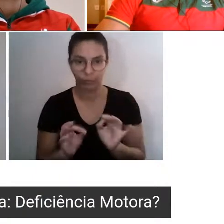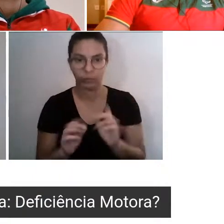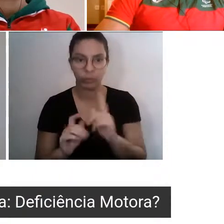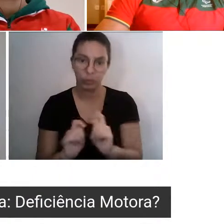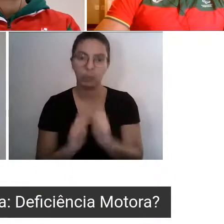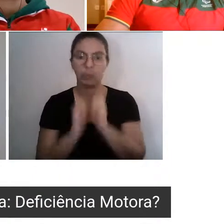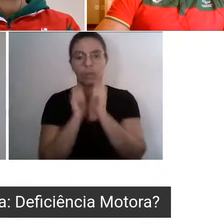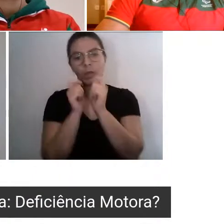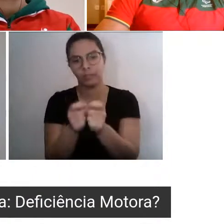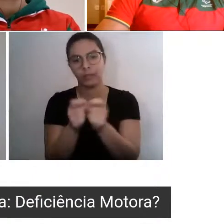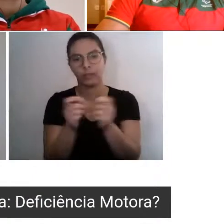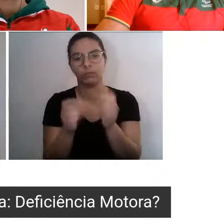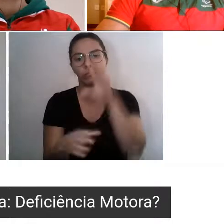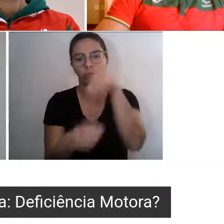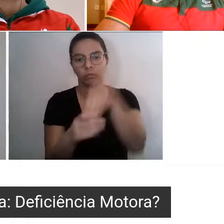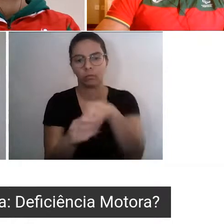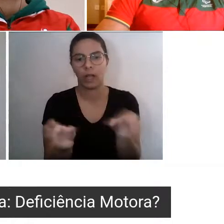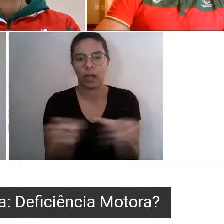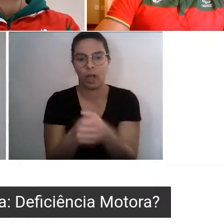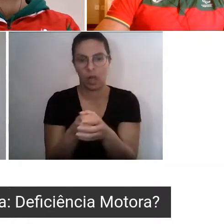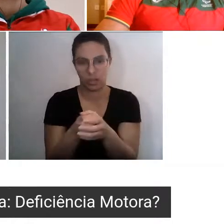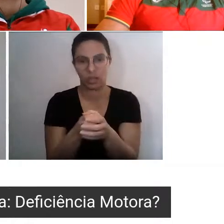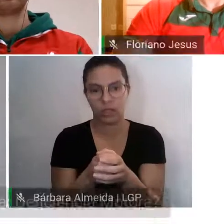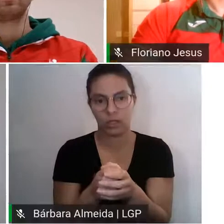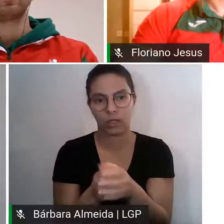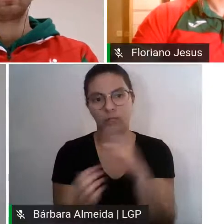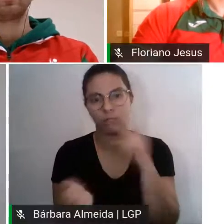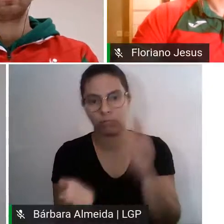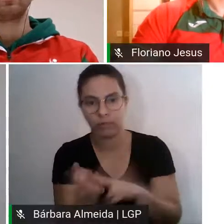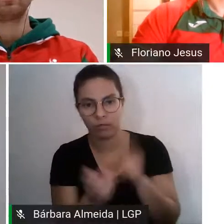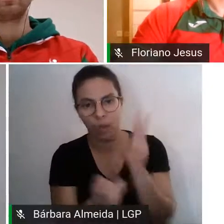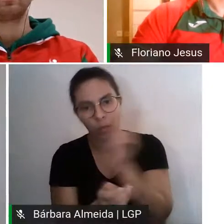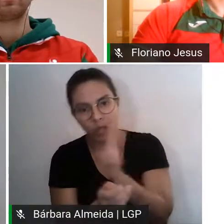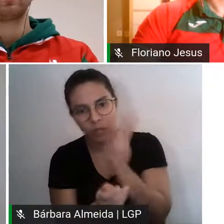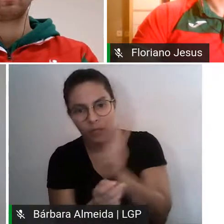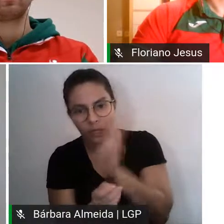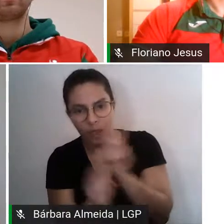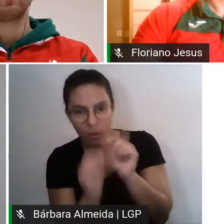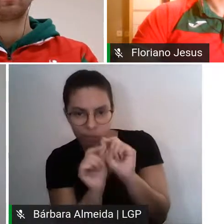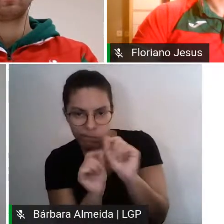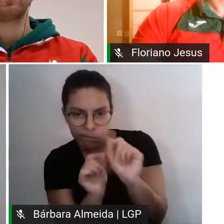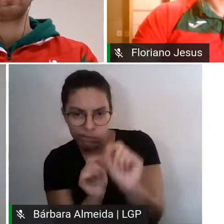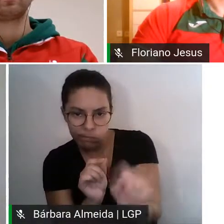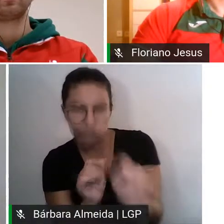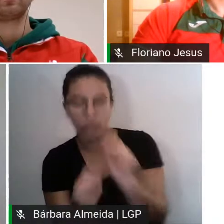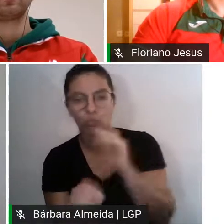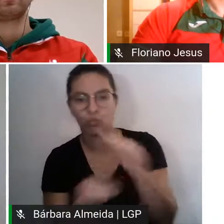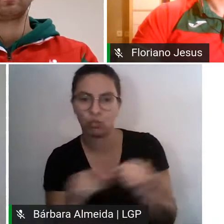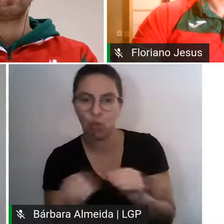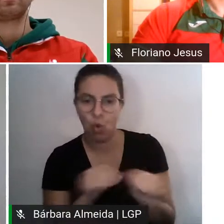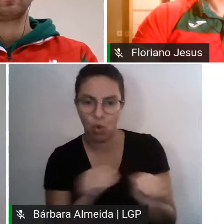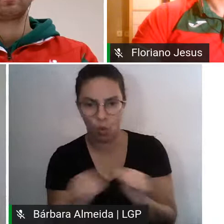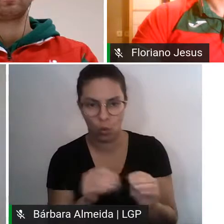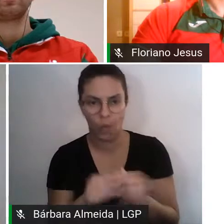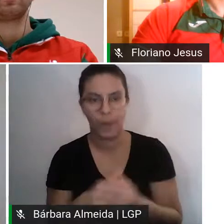classe com observação em campo, com observação em jogo. neste momento, portanto, é como